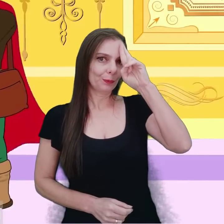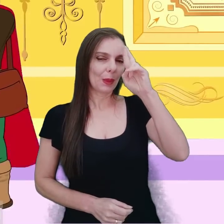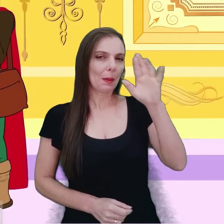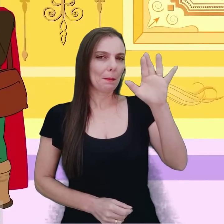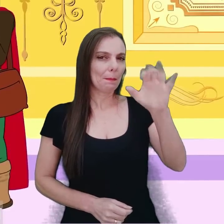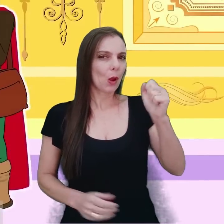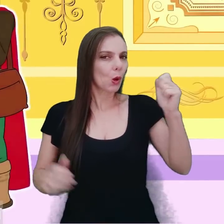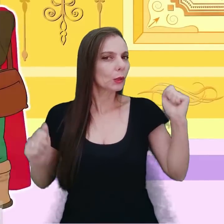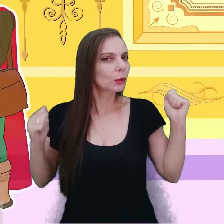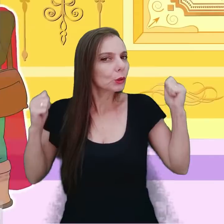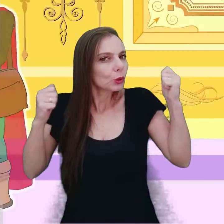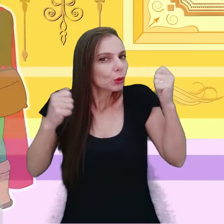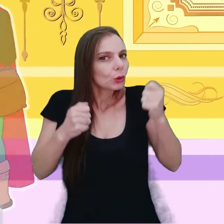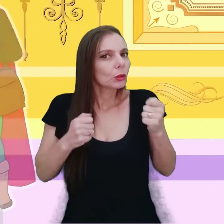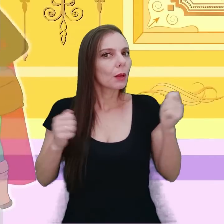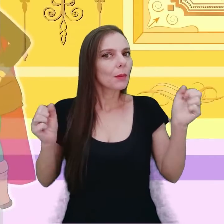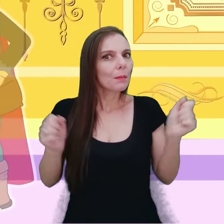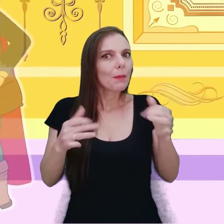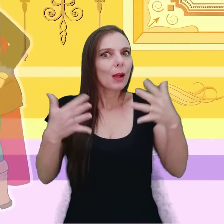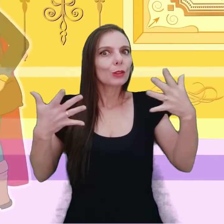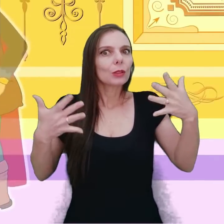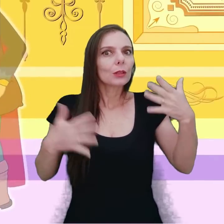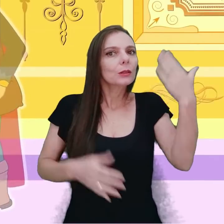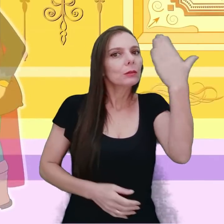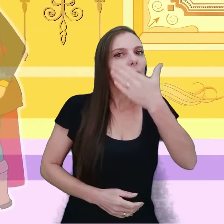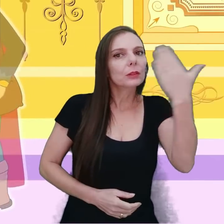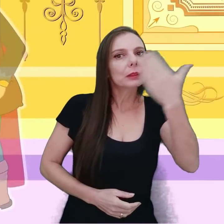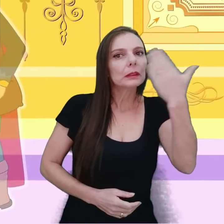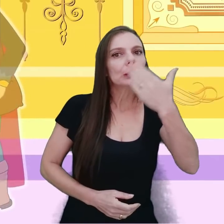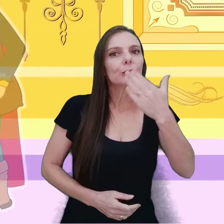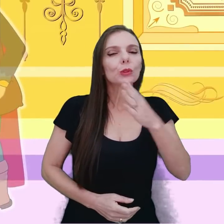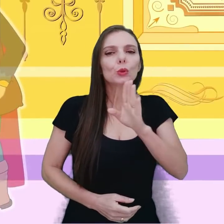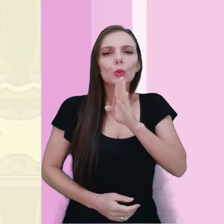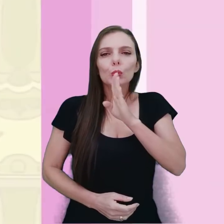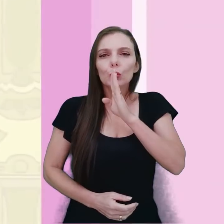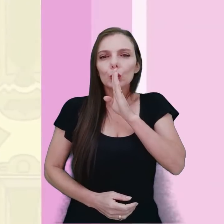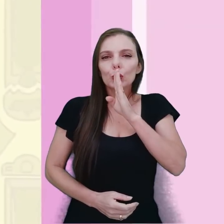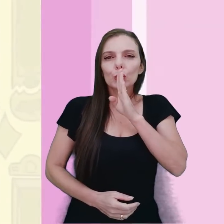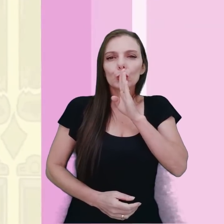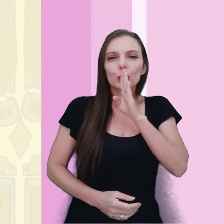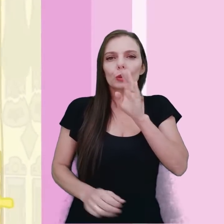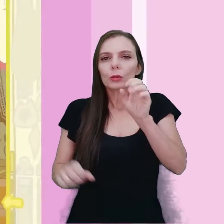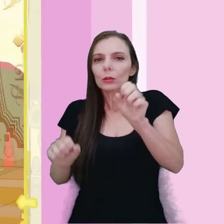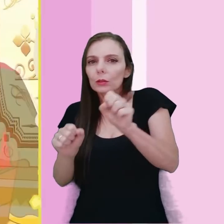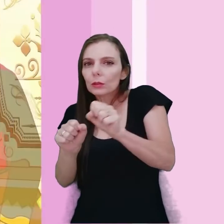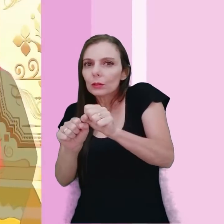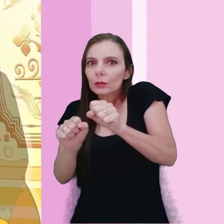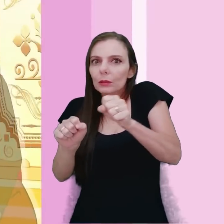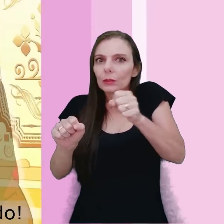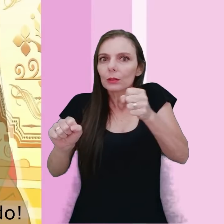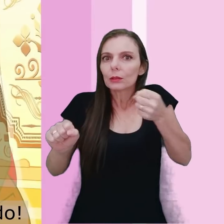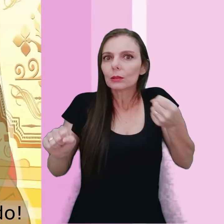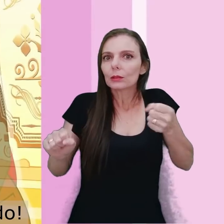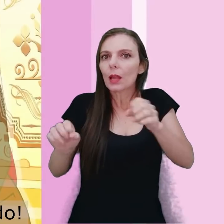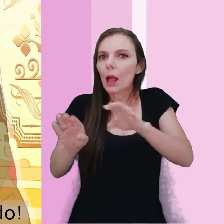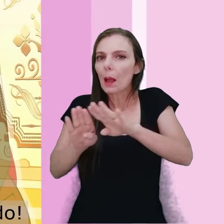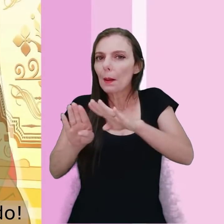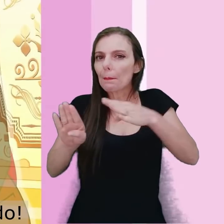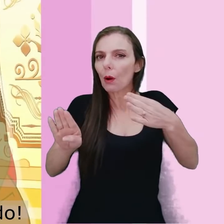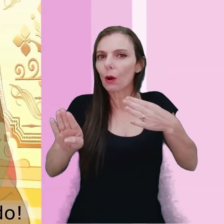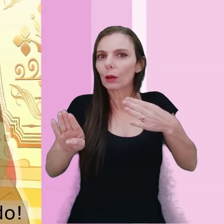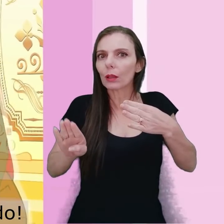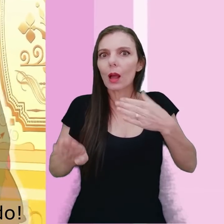então colocou a sua capa mágica e ficou invisível. Silenciosamente, ele abriu a porta e não